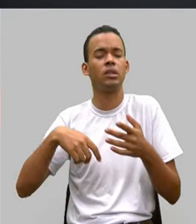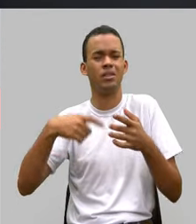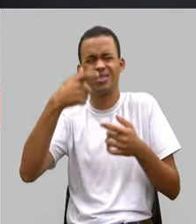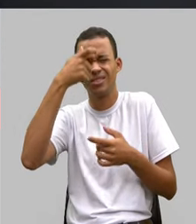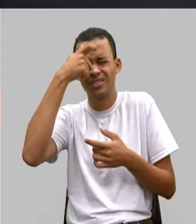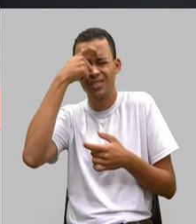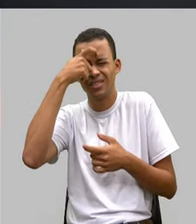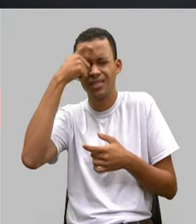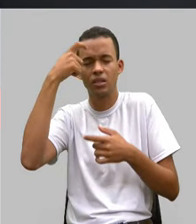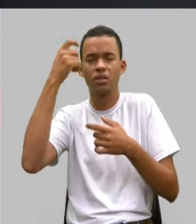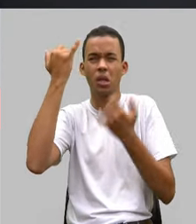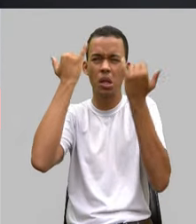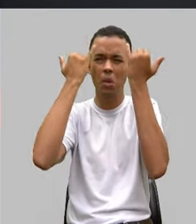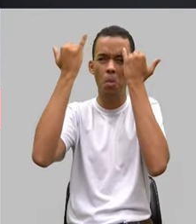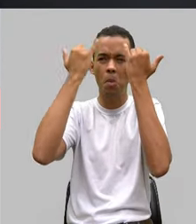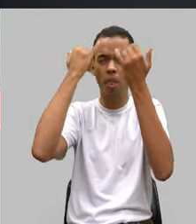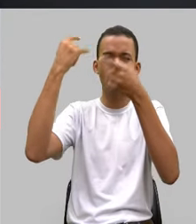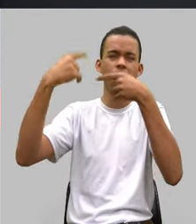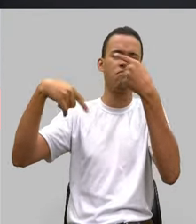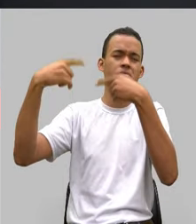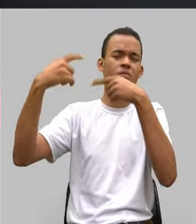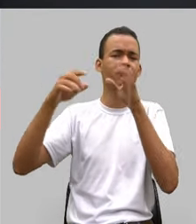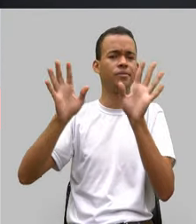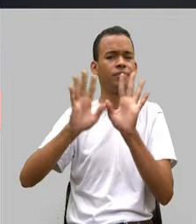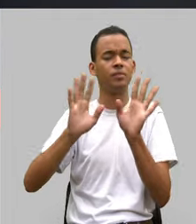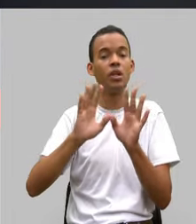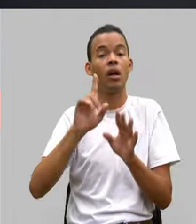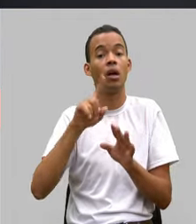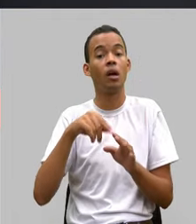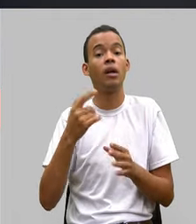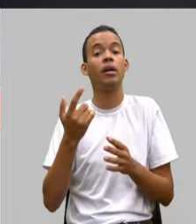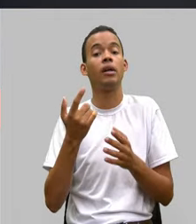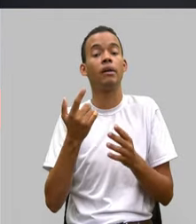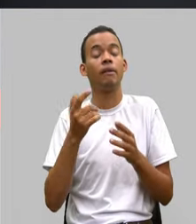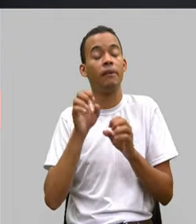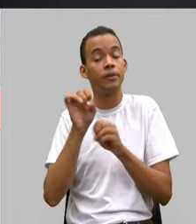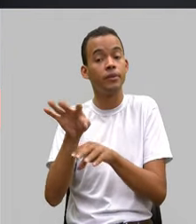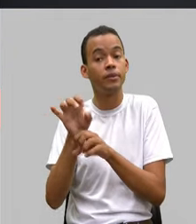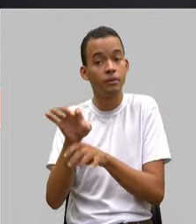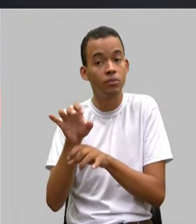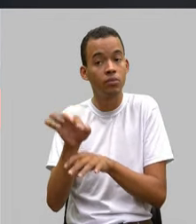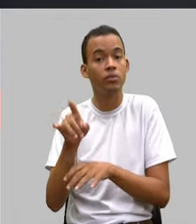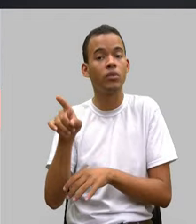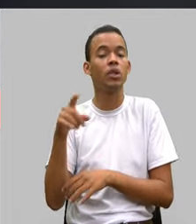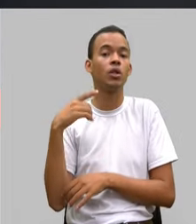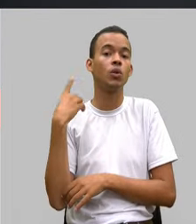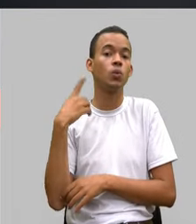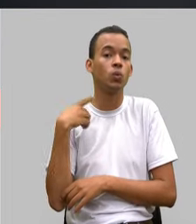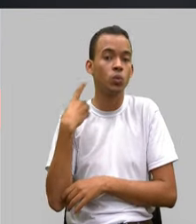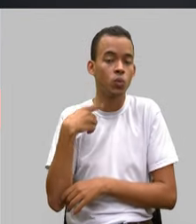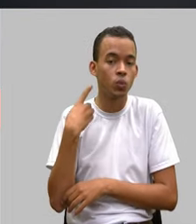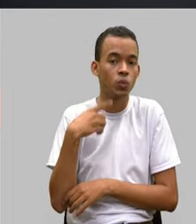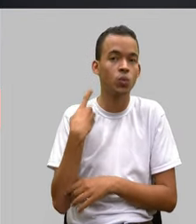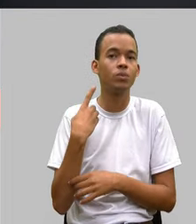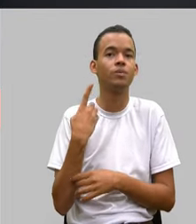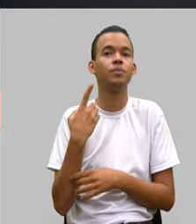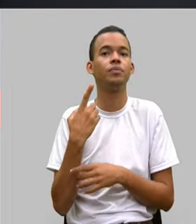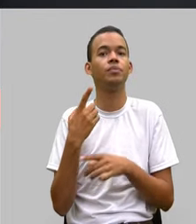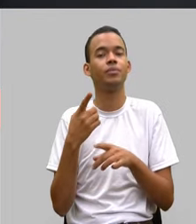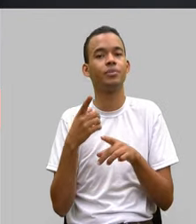temos o dever de ensinar até para os deputados até para a a